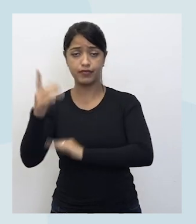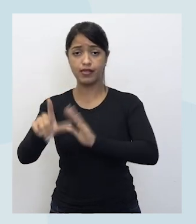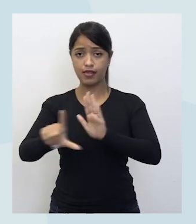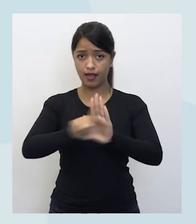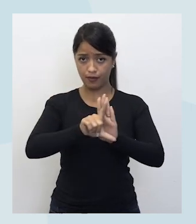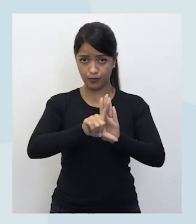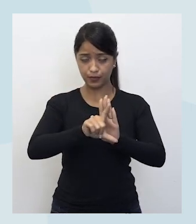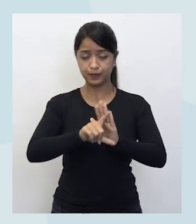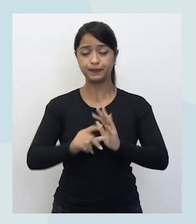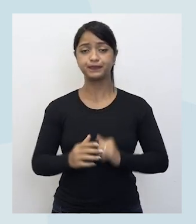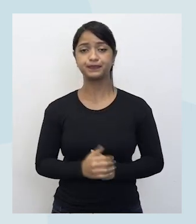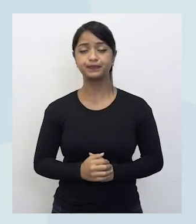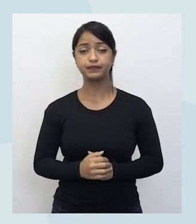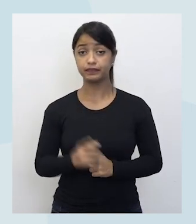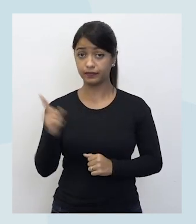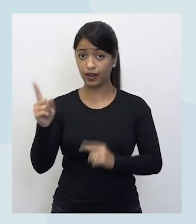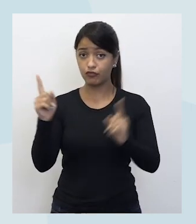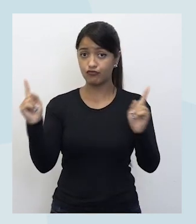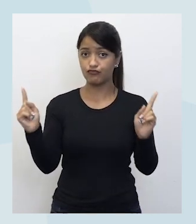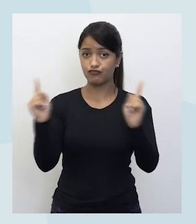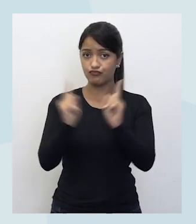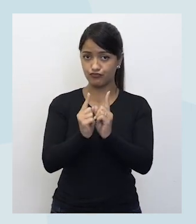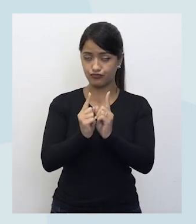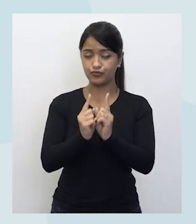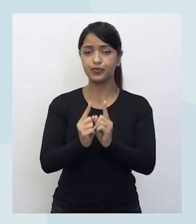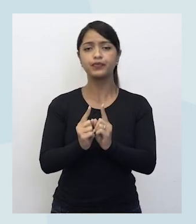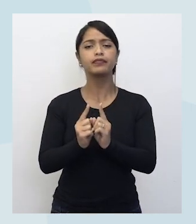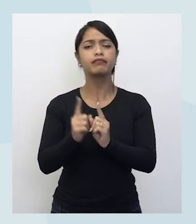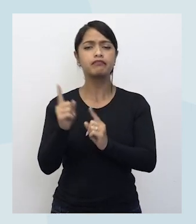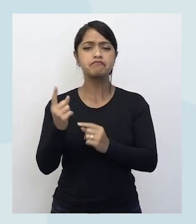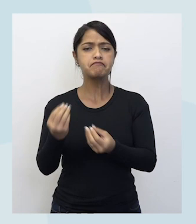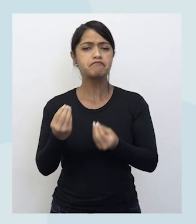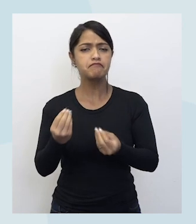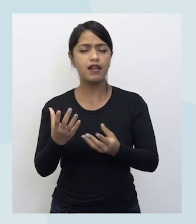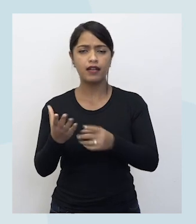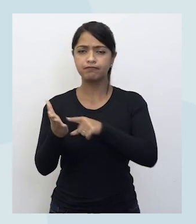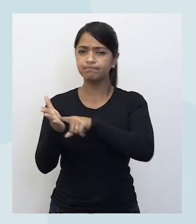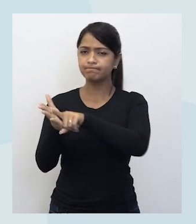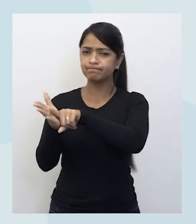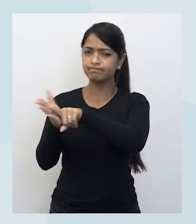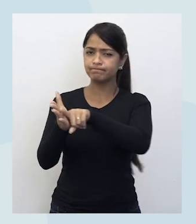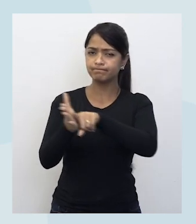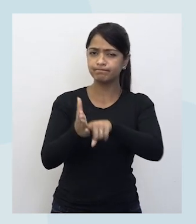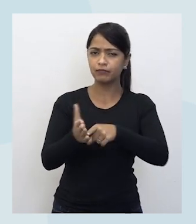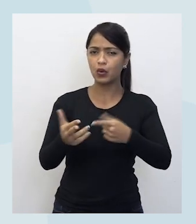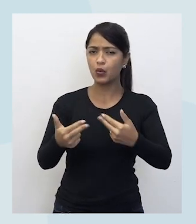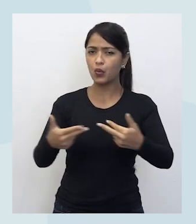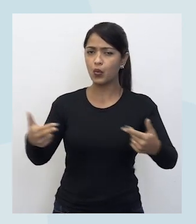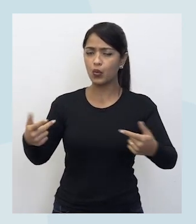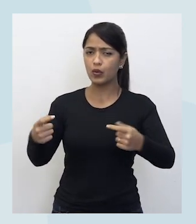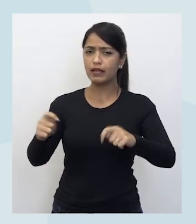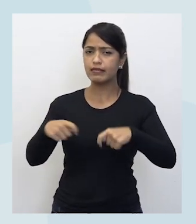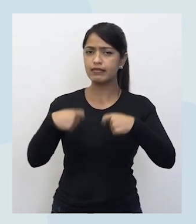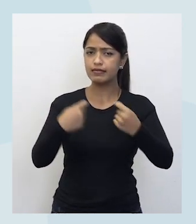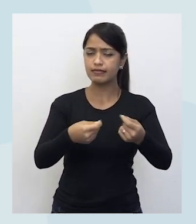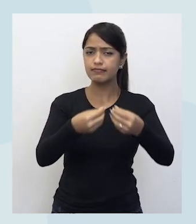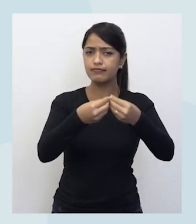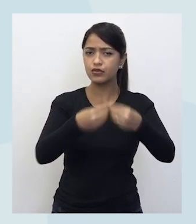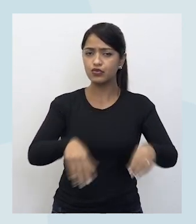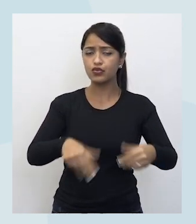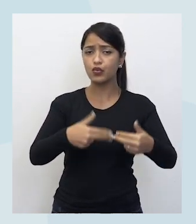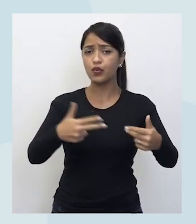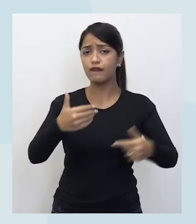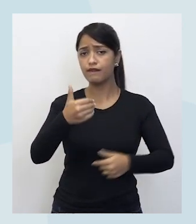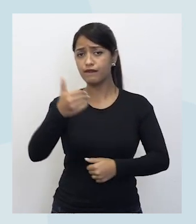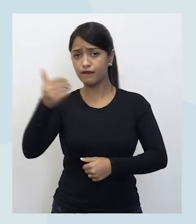uma das ferramentas aí para identificar aspectos que interferem nas forças macros, de forma externa,